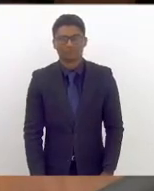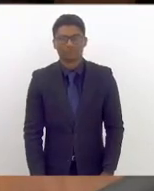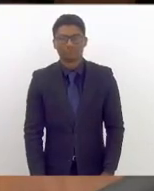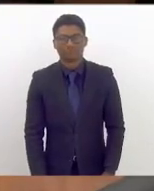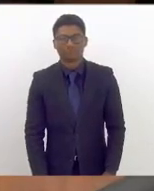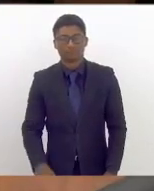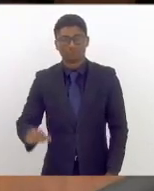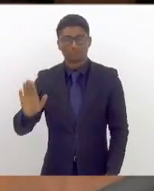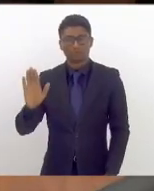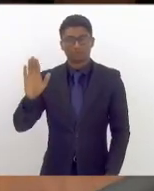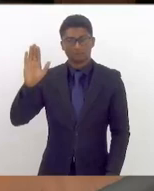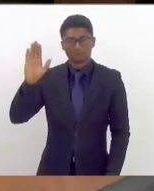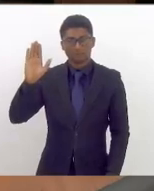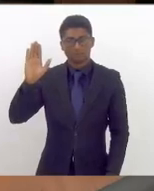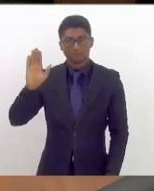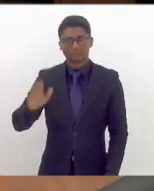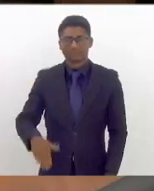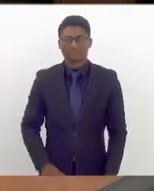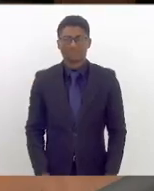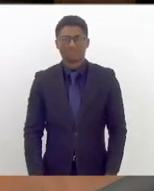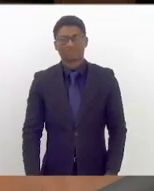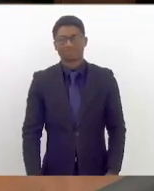na questão de ordem falta